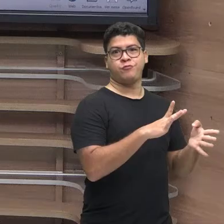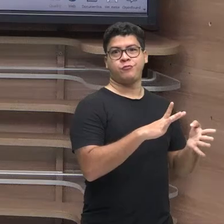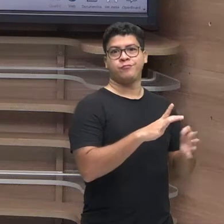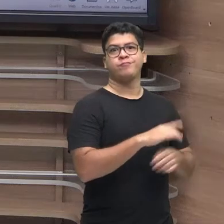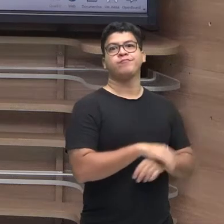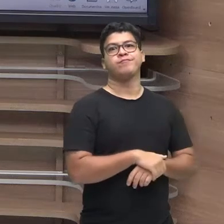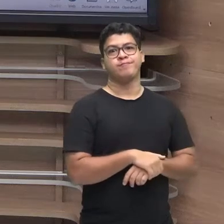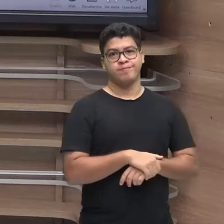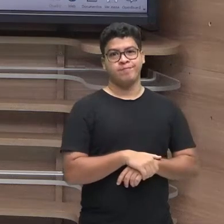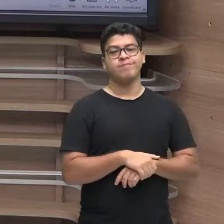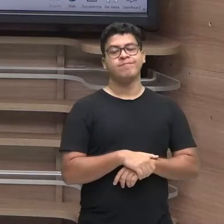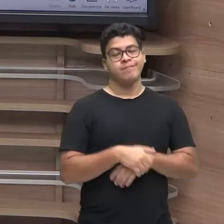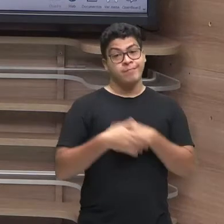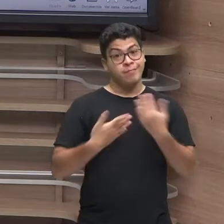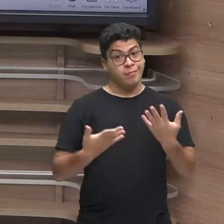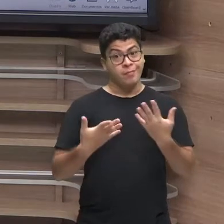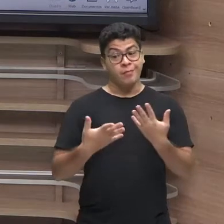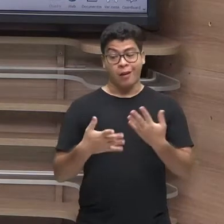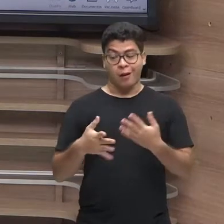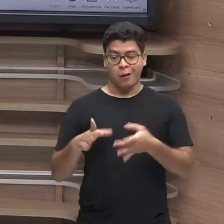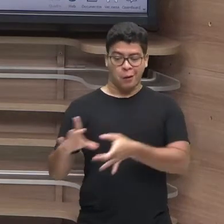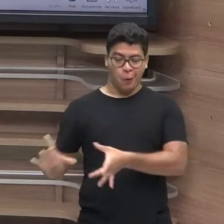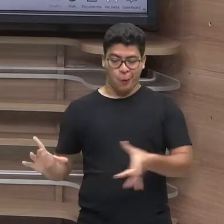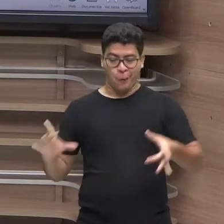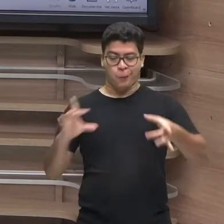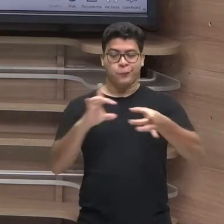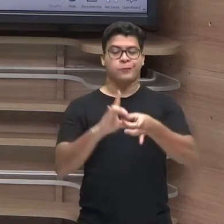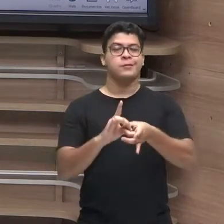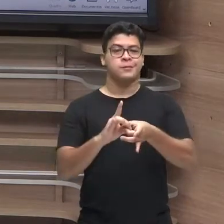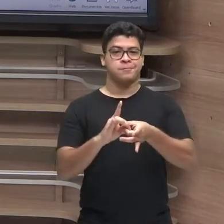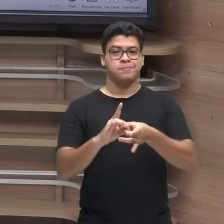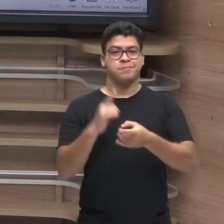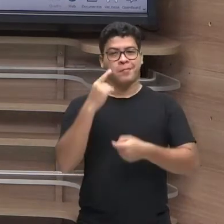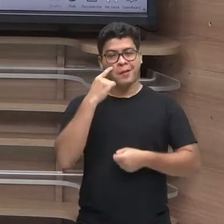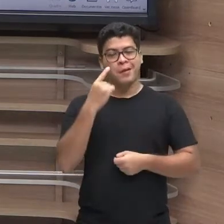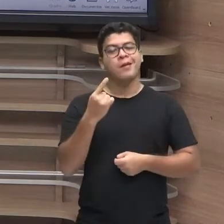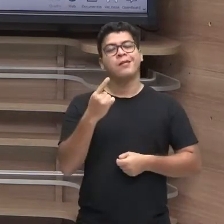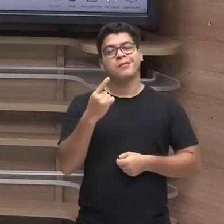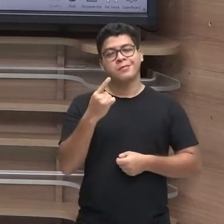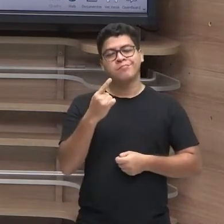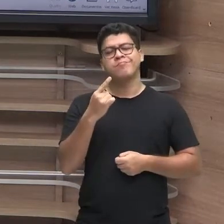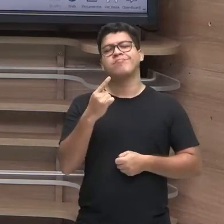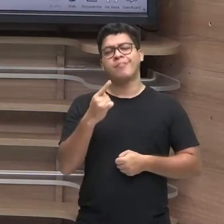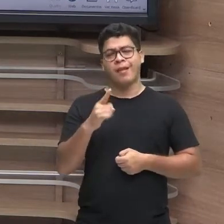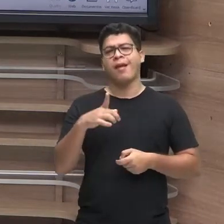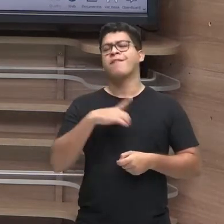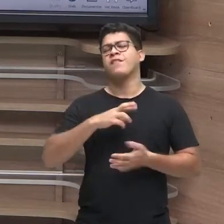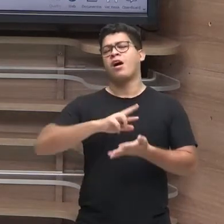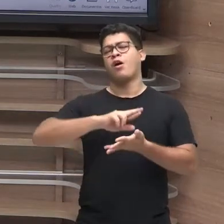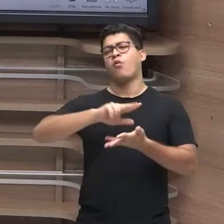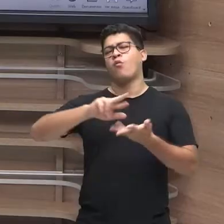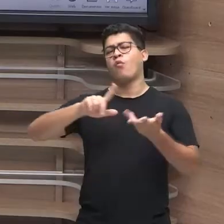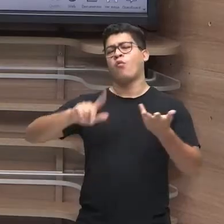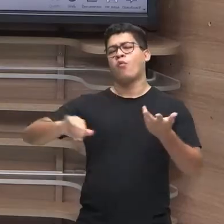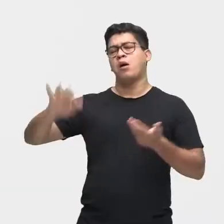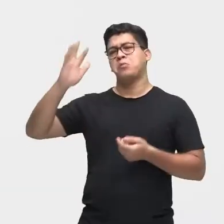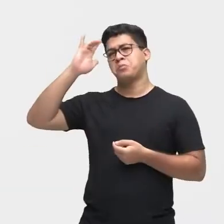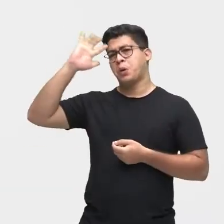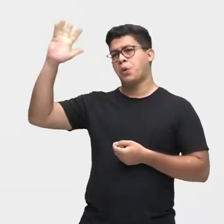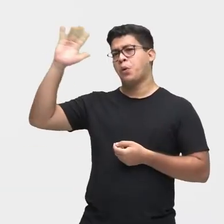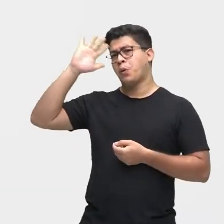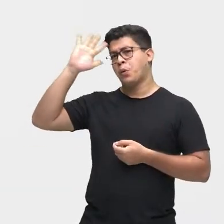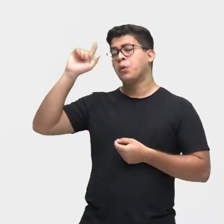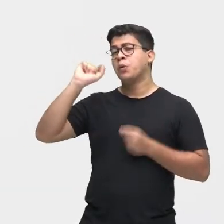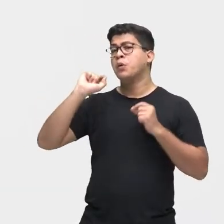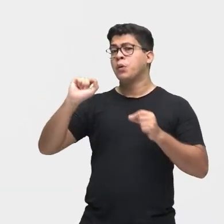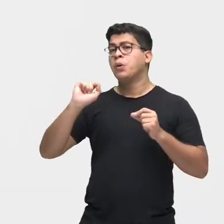gente vê ali essa parte religiosa, tá certo? Muitos teóricos escreveram sobre o